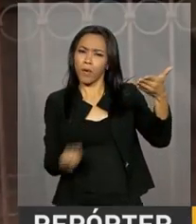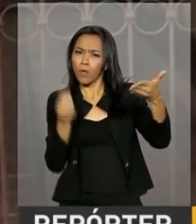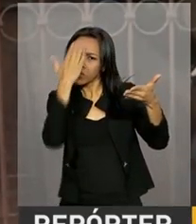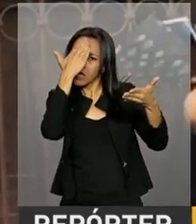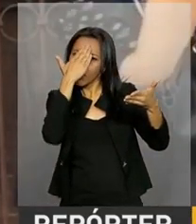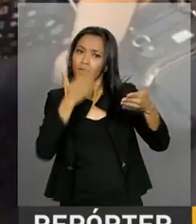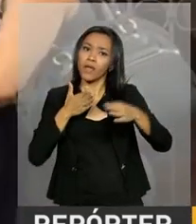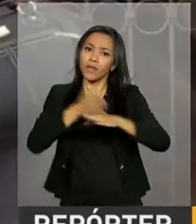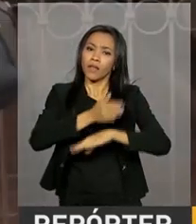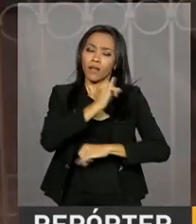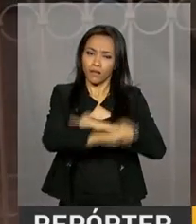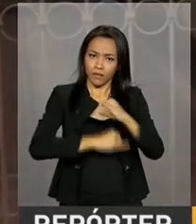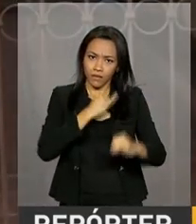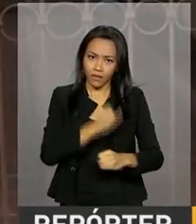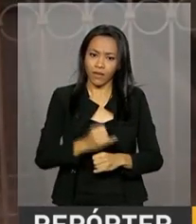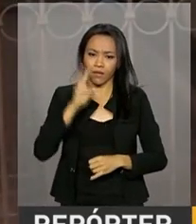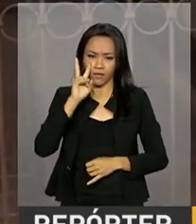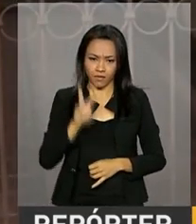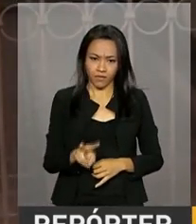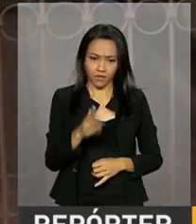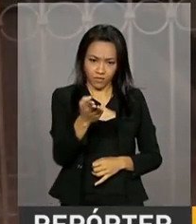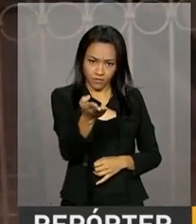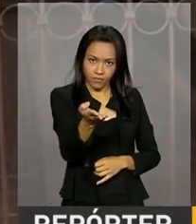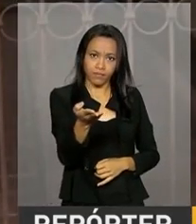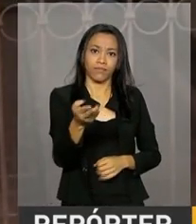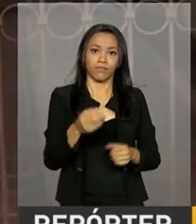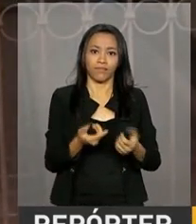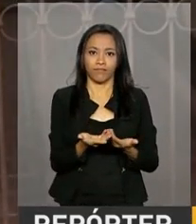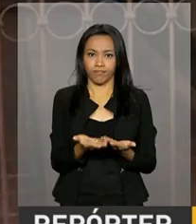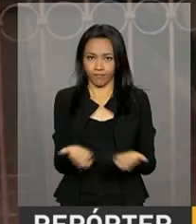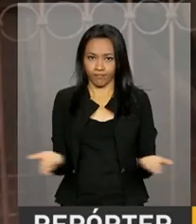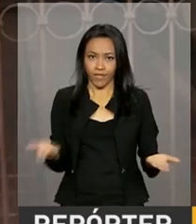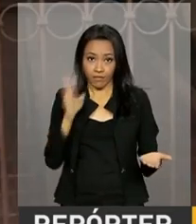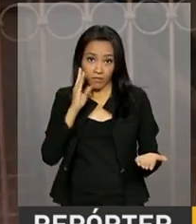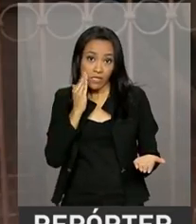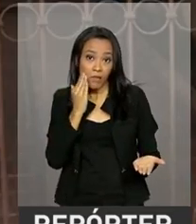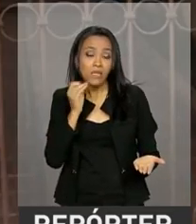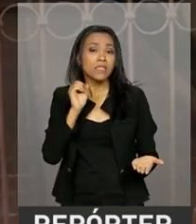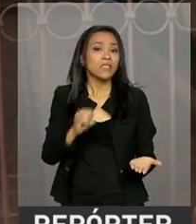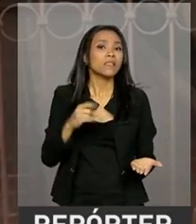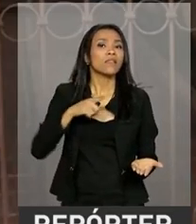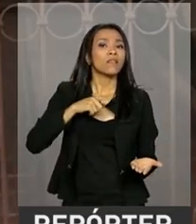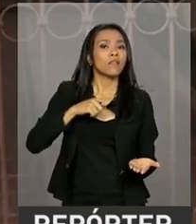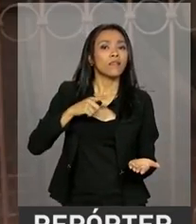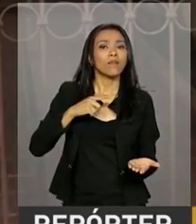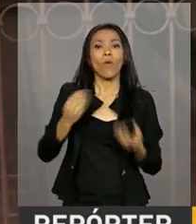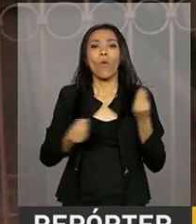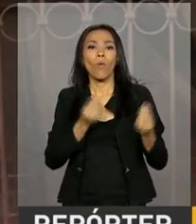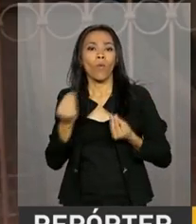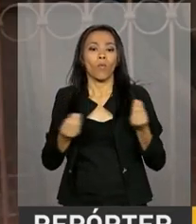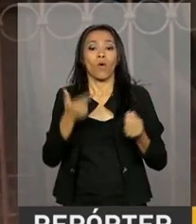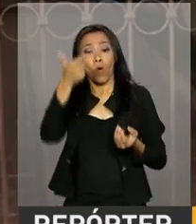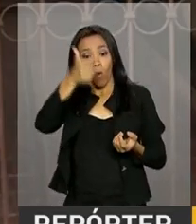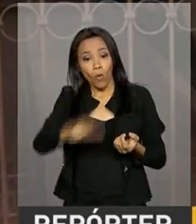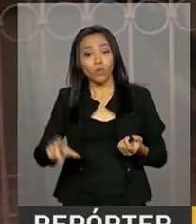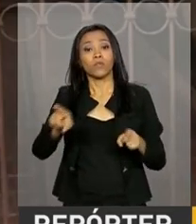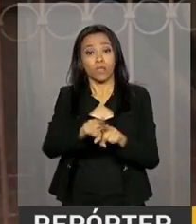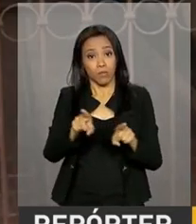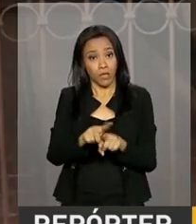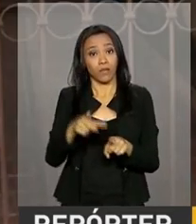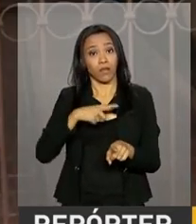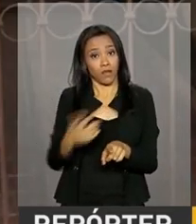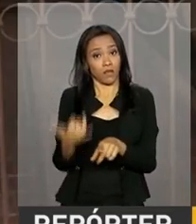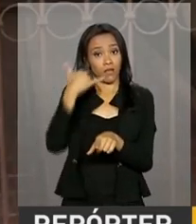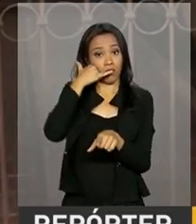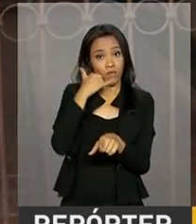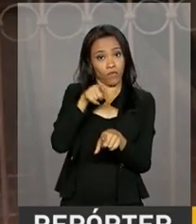na página www ponto correios.com.br ou pela central de atendimento ao cliente no telefone 3003